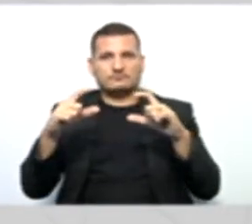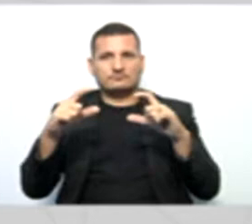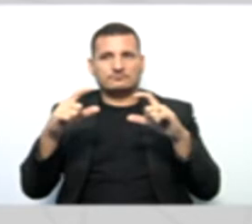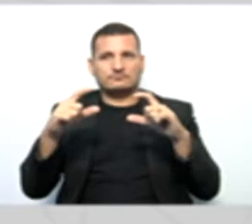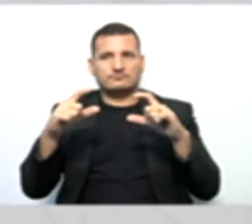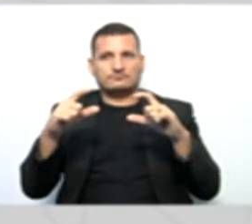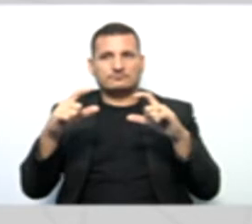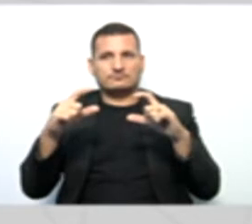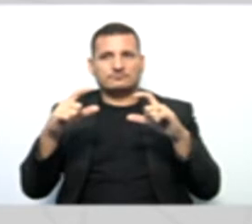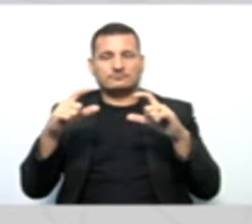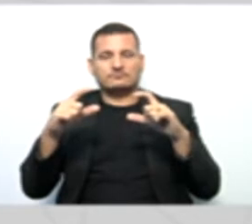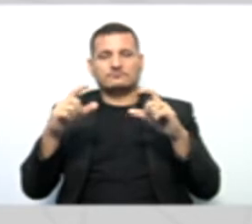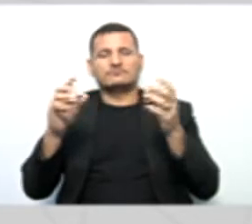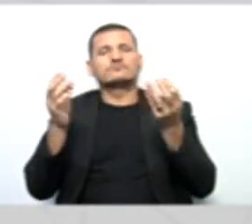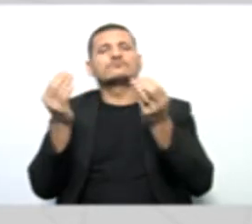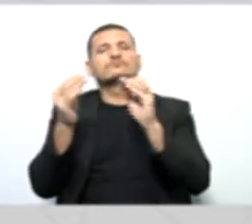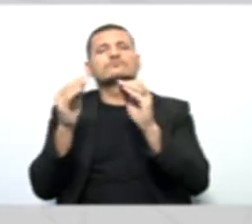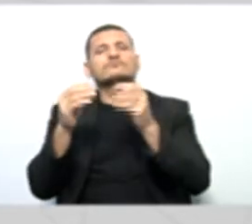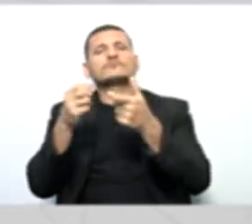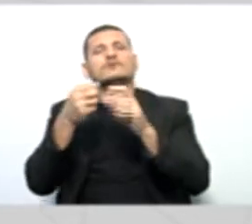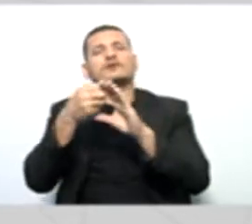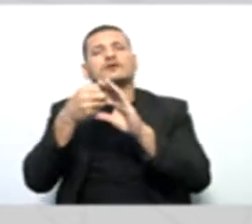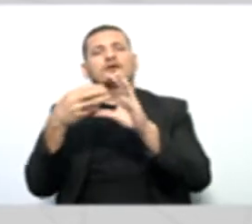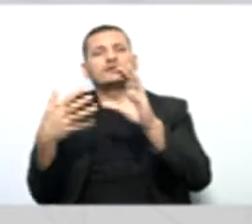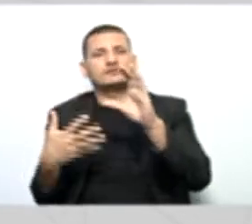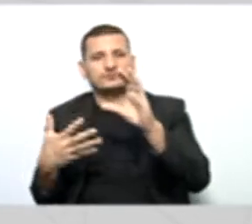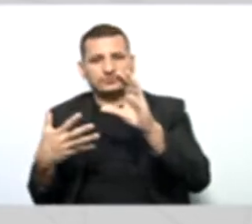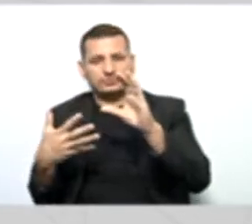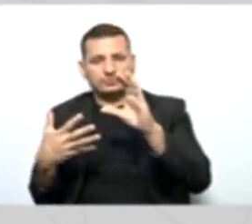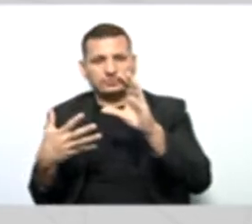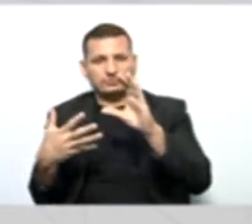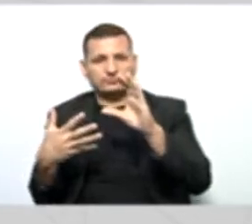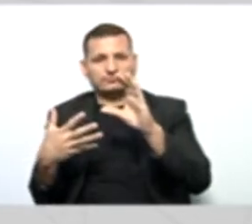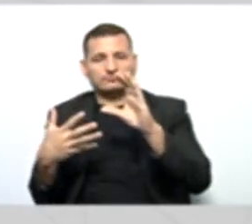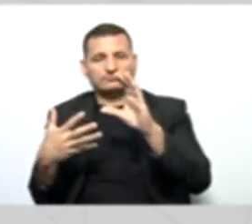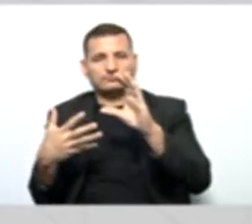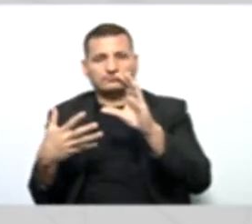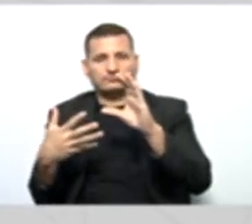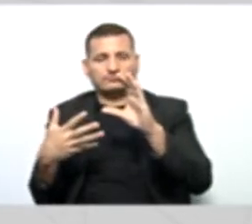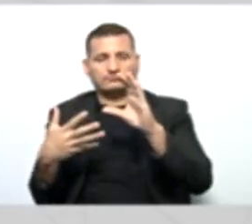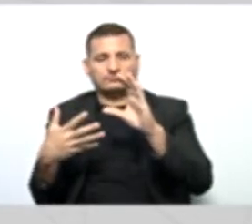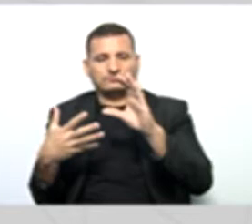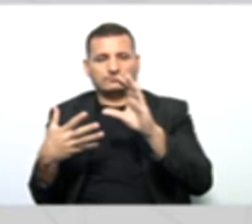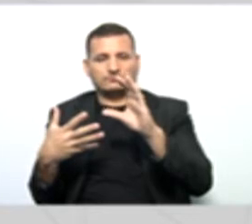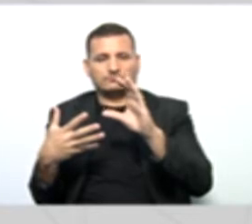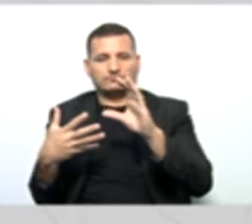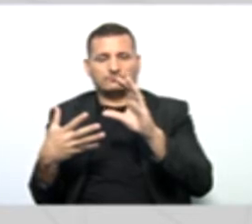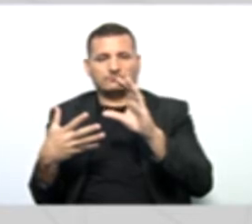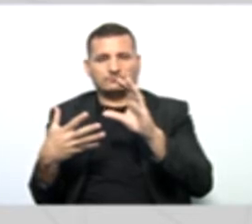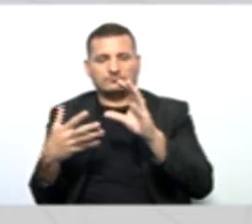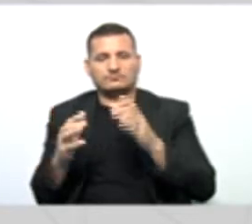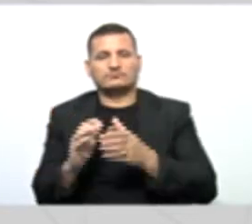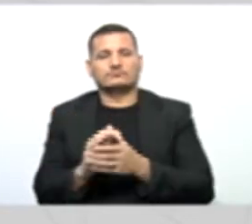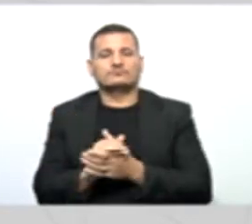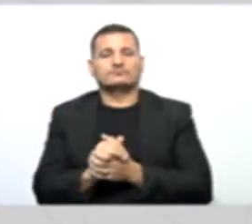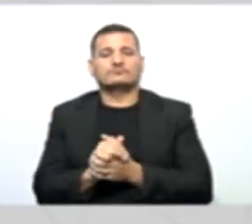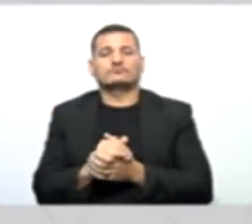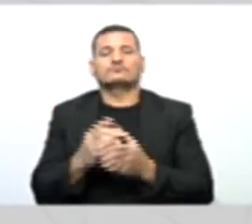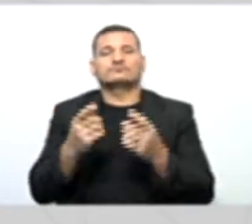colocar os atributos dessa classe. Você iria escrever as características do objeto que você pretende criar a partir dessa